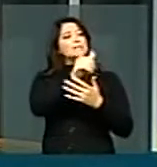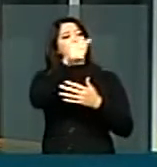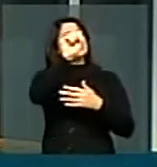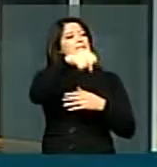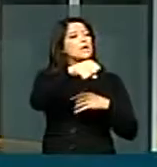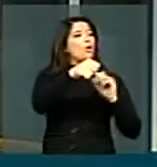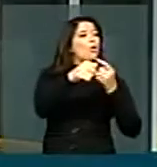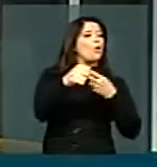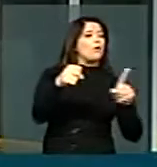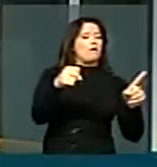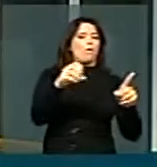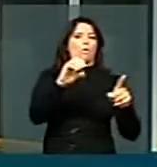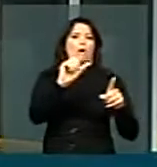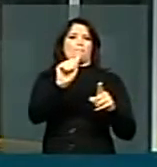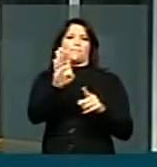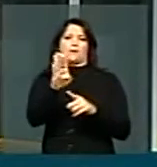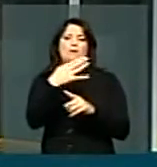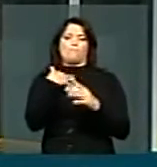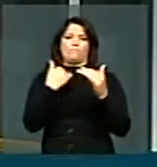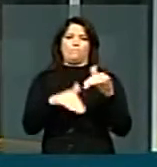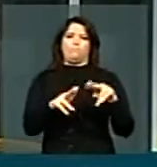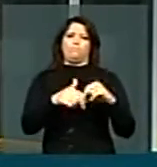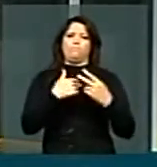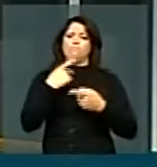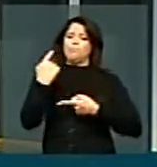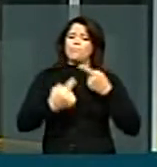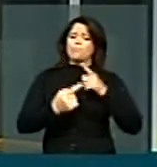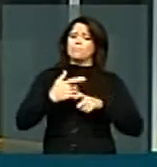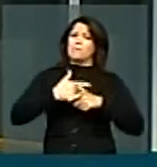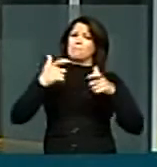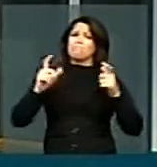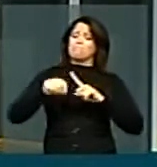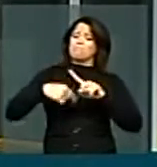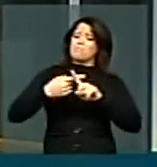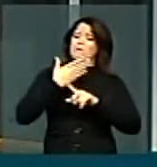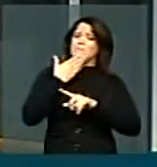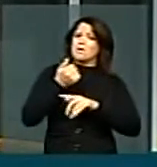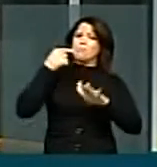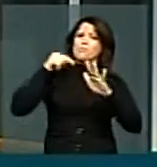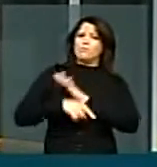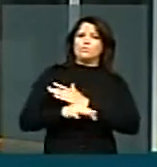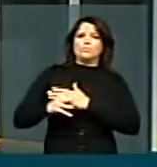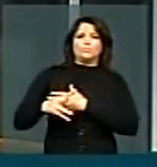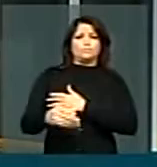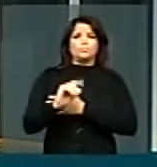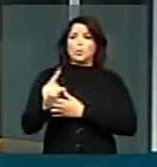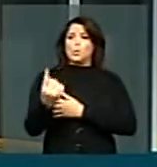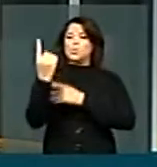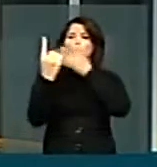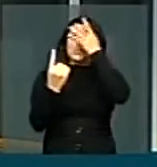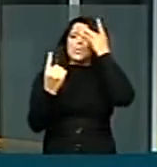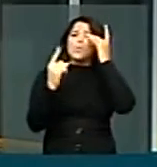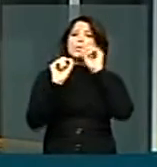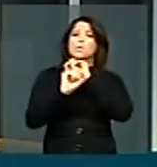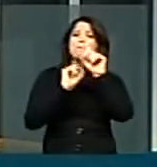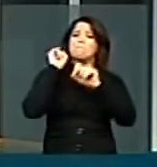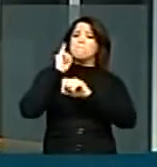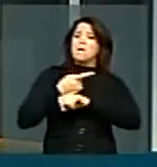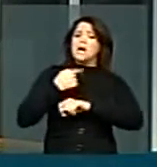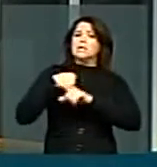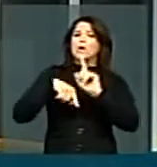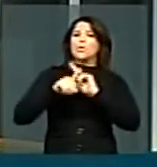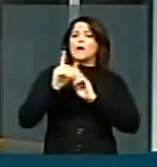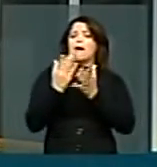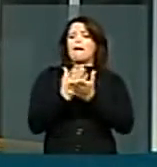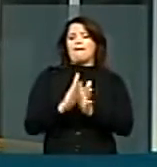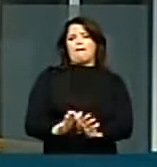tema, até porque achava que ele deveria ser discutido de maneira mais profunda, não única e exclusivamente como a determinação do